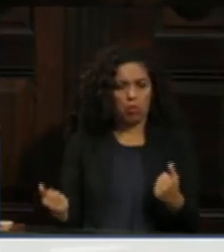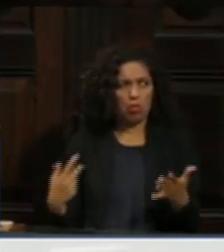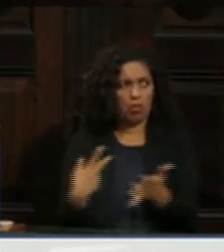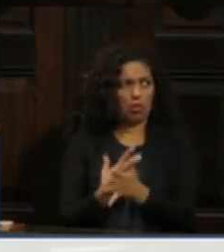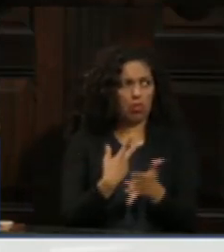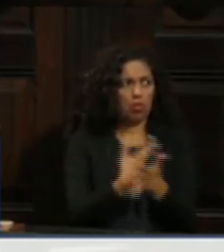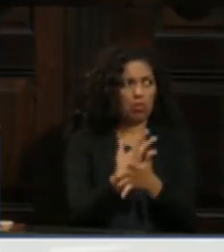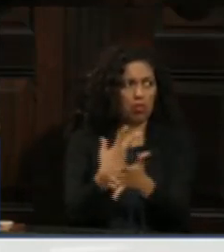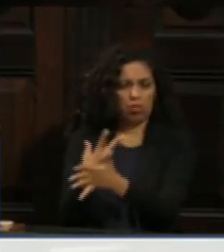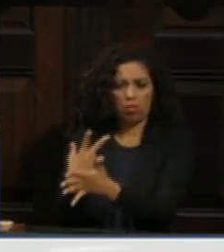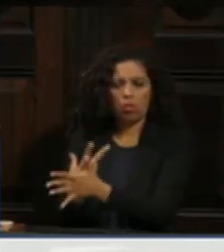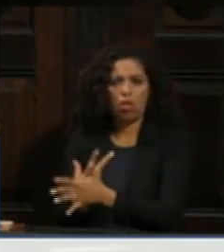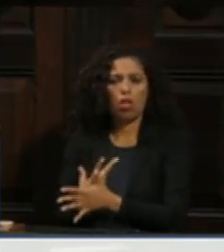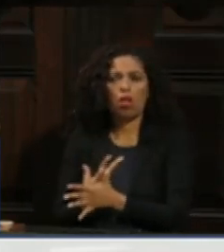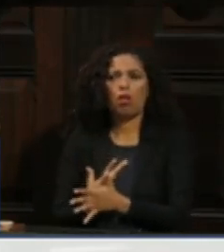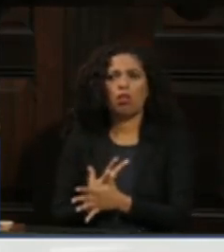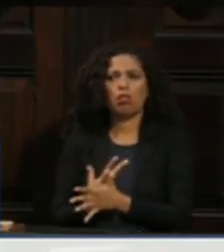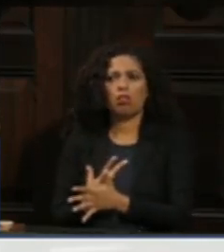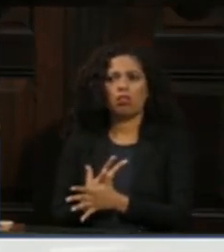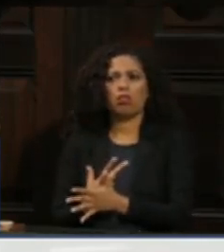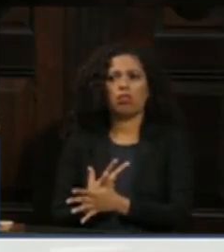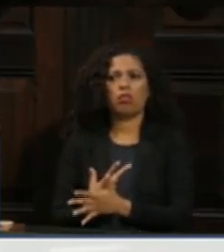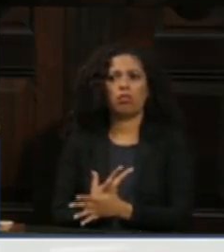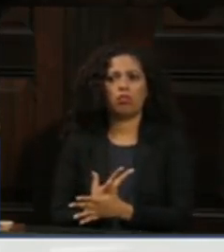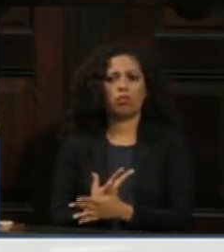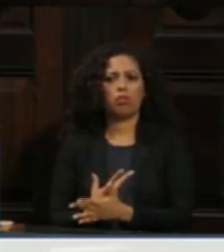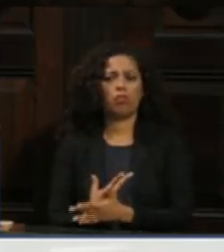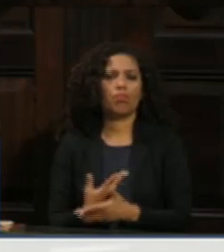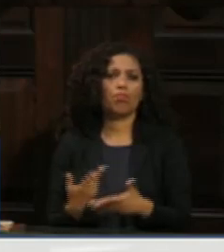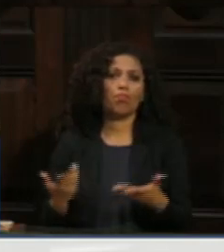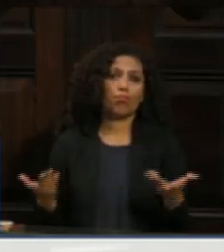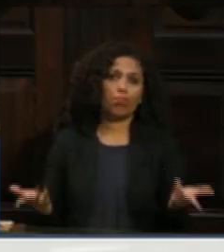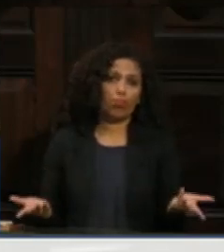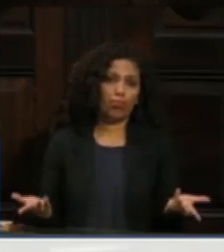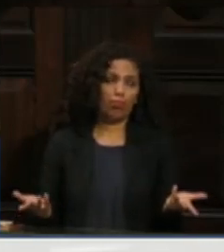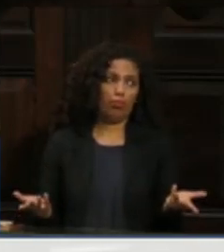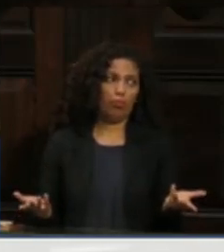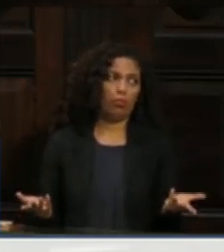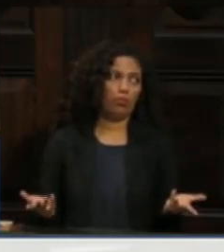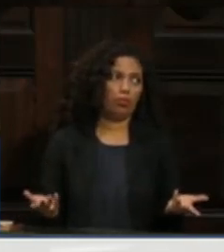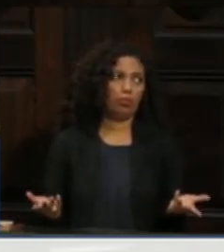Mas já estão também sendo recriminados